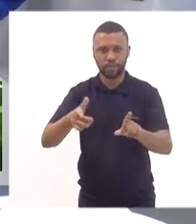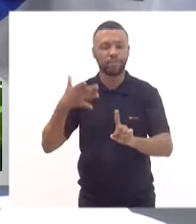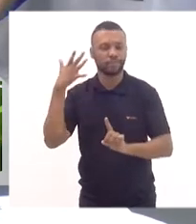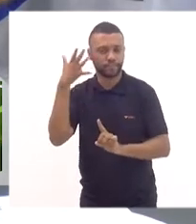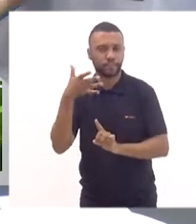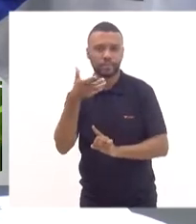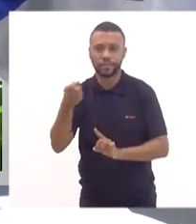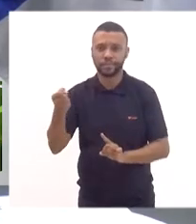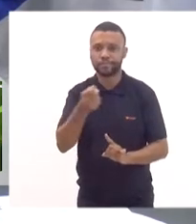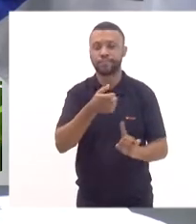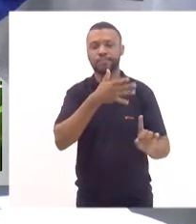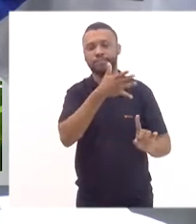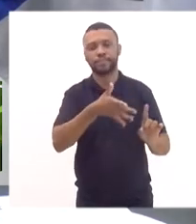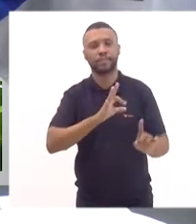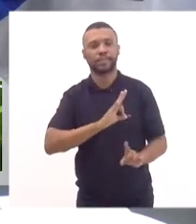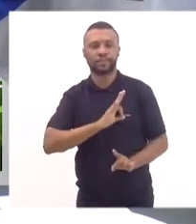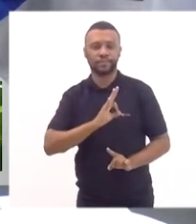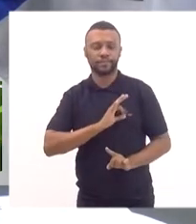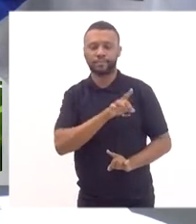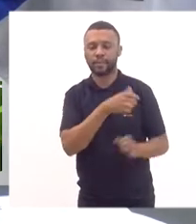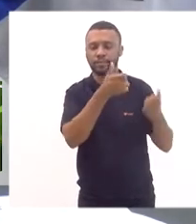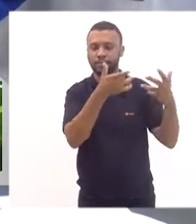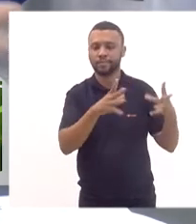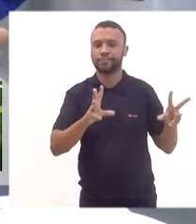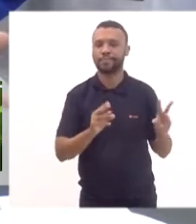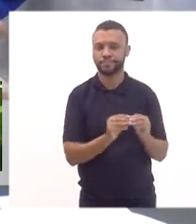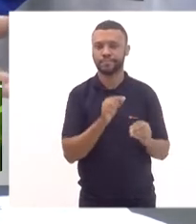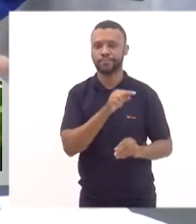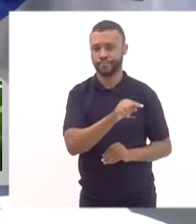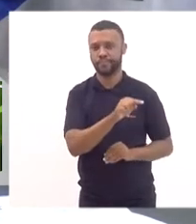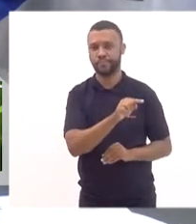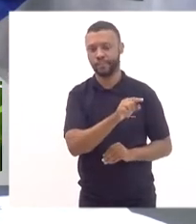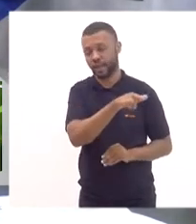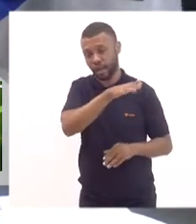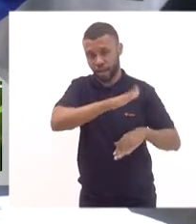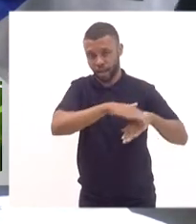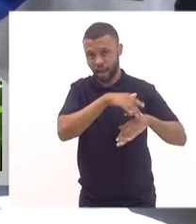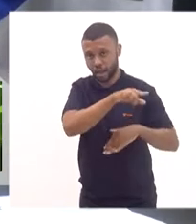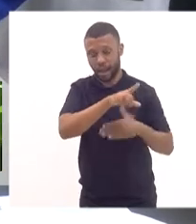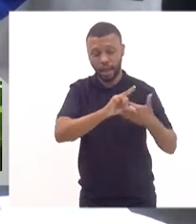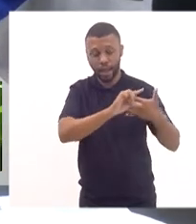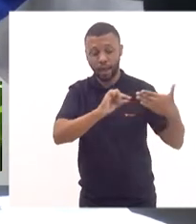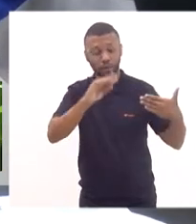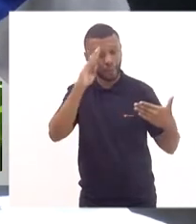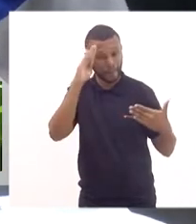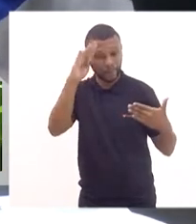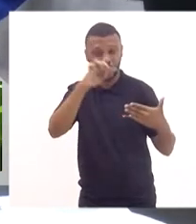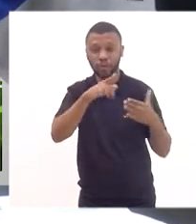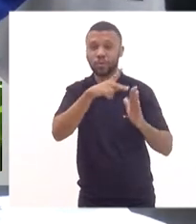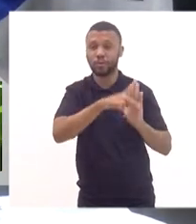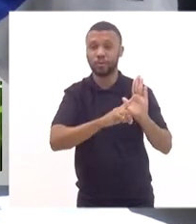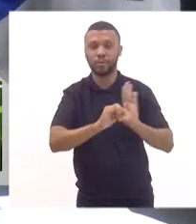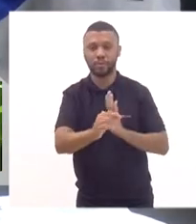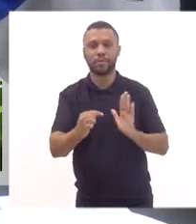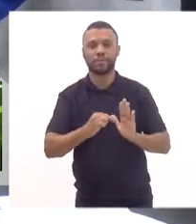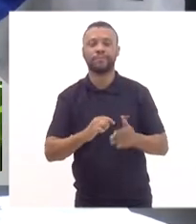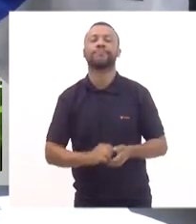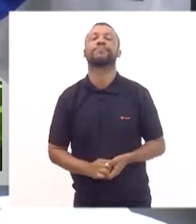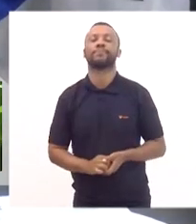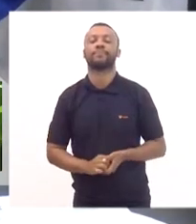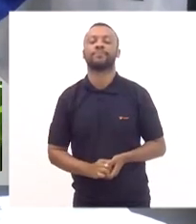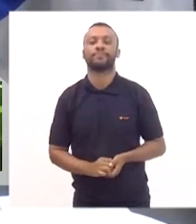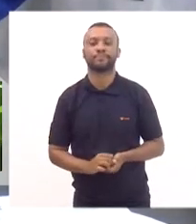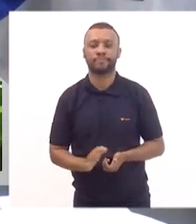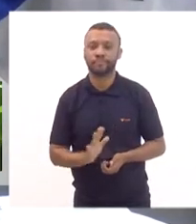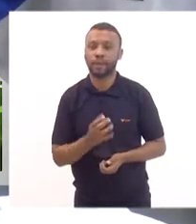a palavra para a deputada Marta Rocha fazer as suas considerações, já que ela é a grande autora do projeto de lei. Bom dia a todas